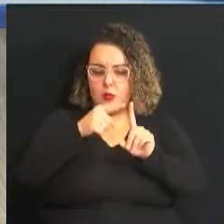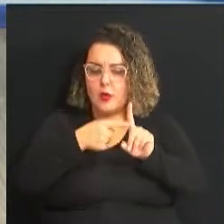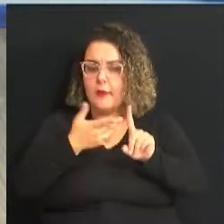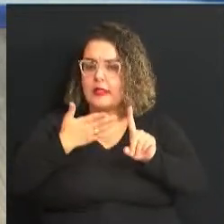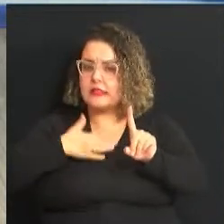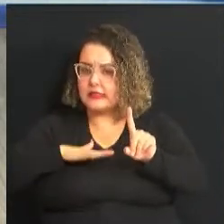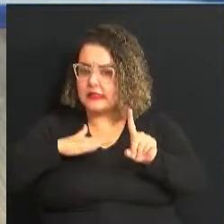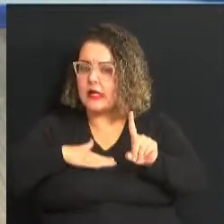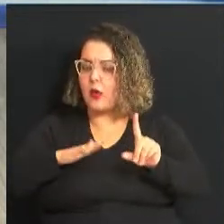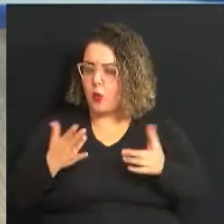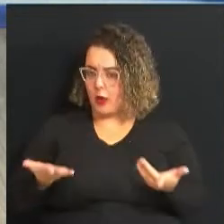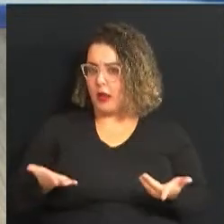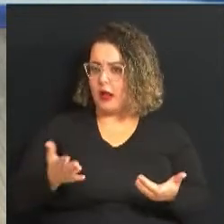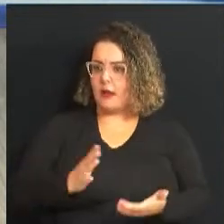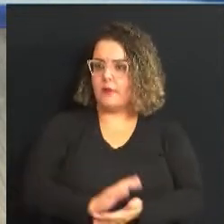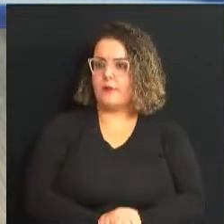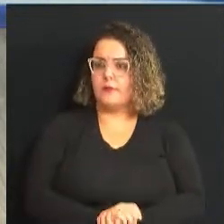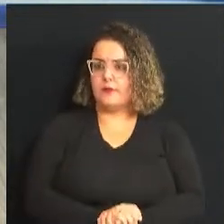tranquila?